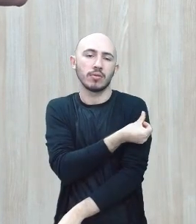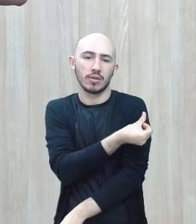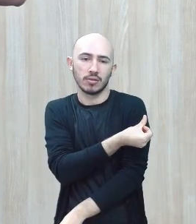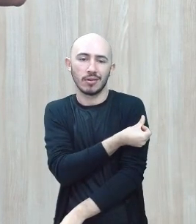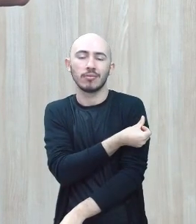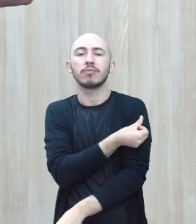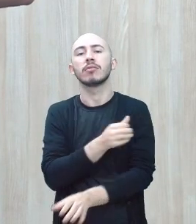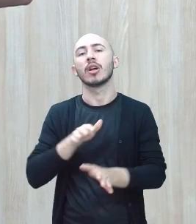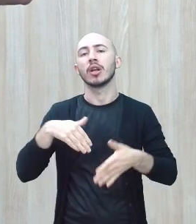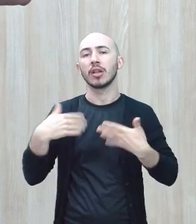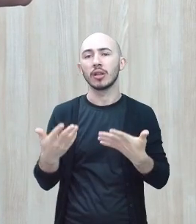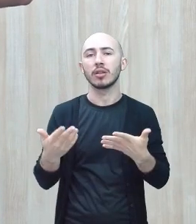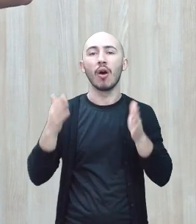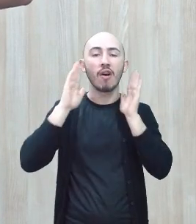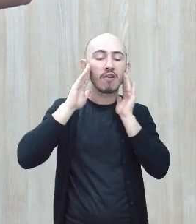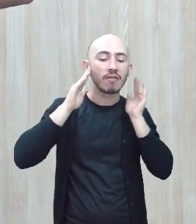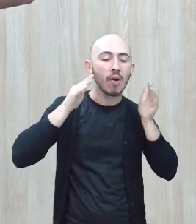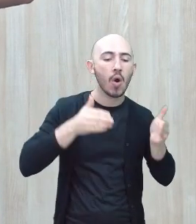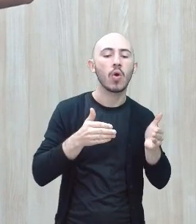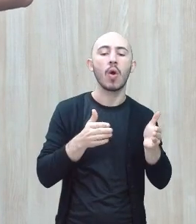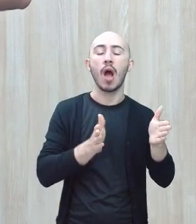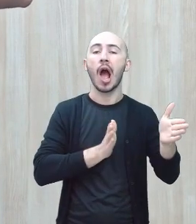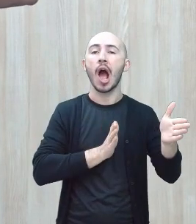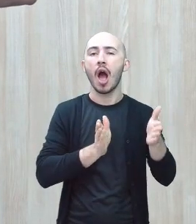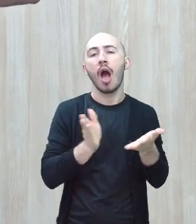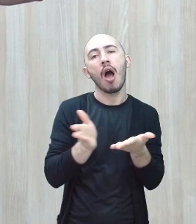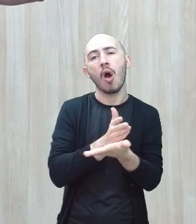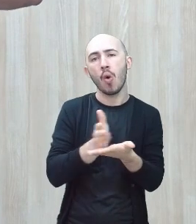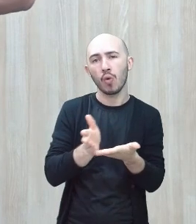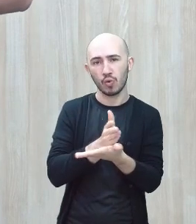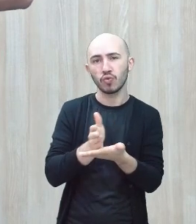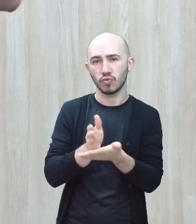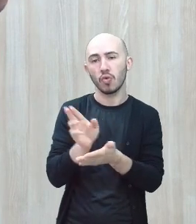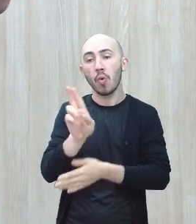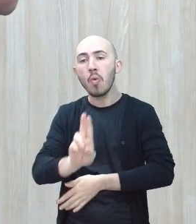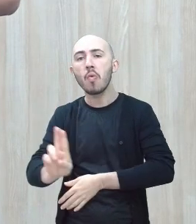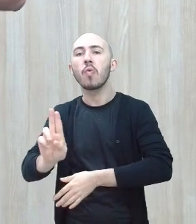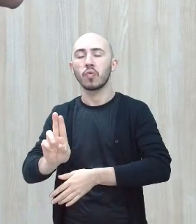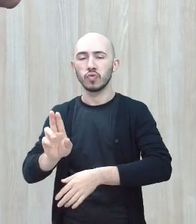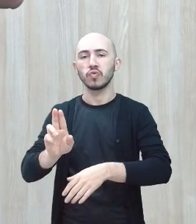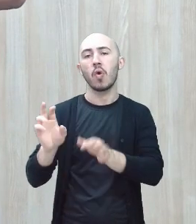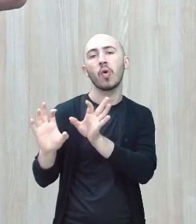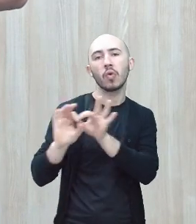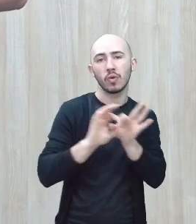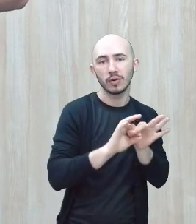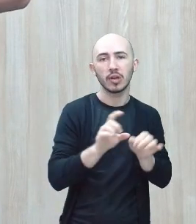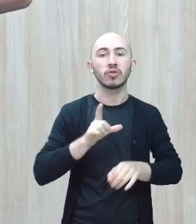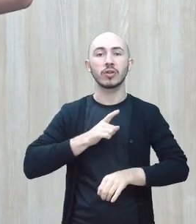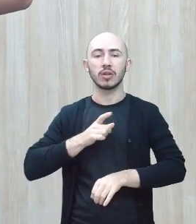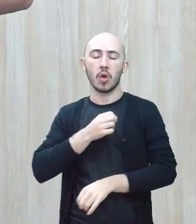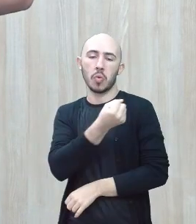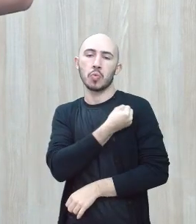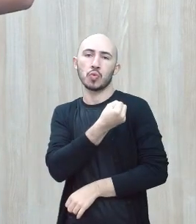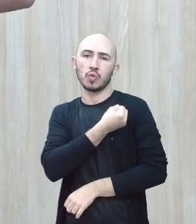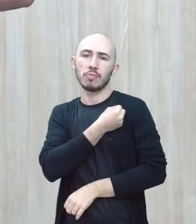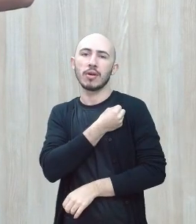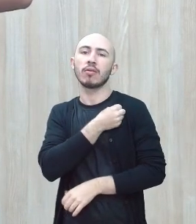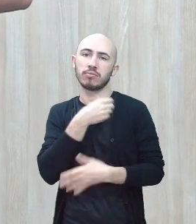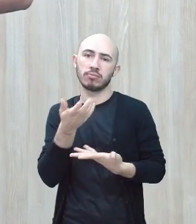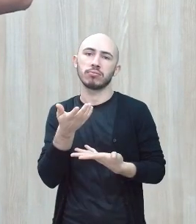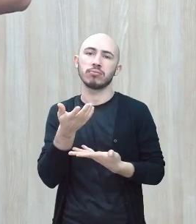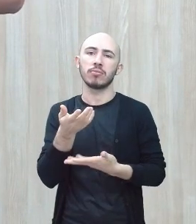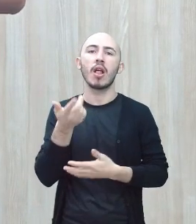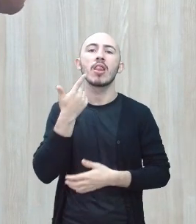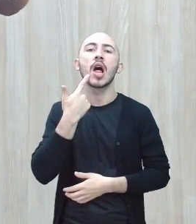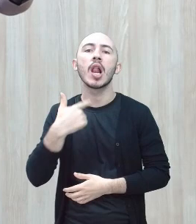limitou a algumas aplicações para que vocês tenham esse primeiro contato com os números em inglês sem